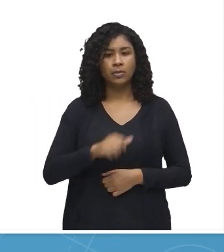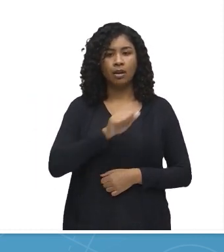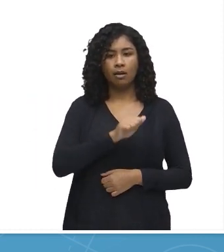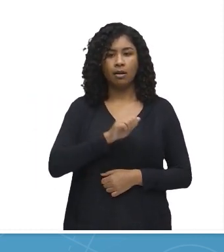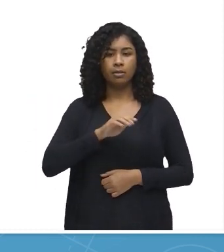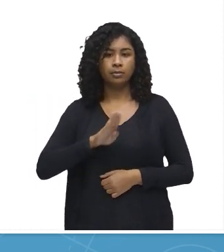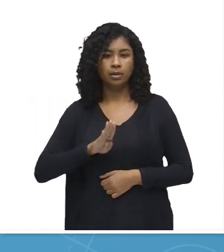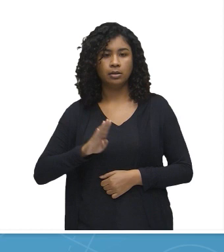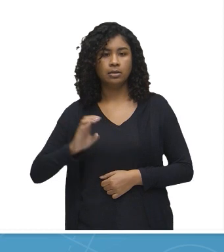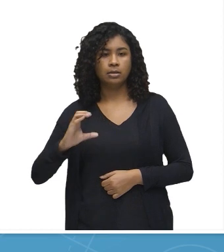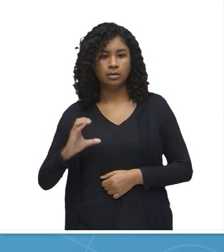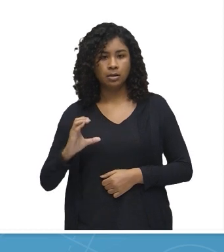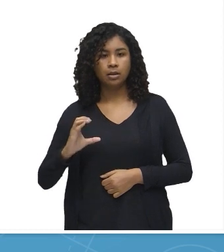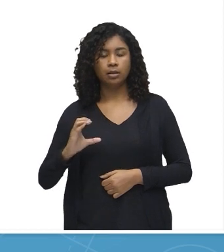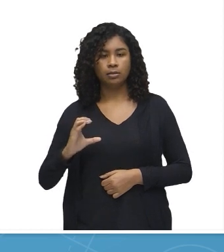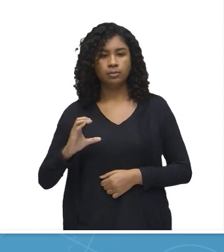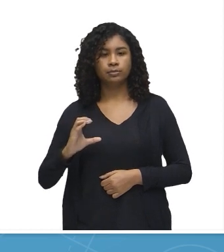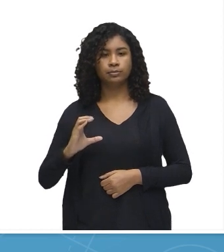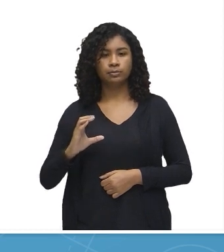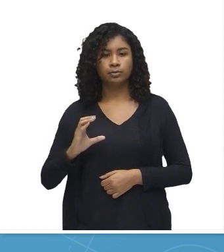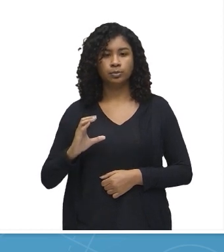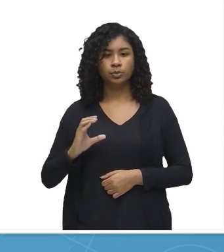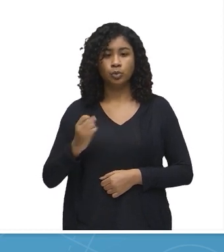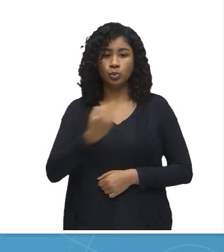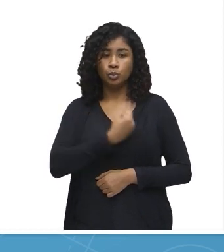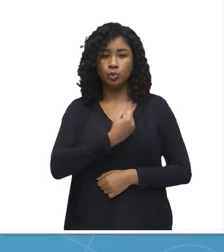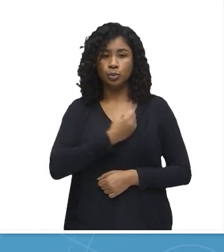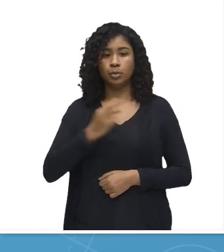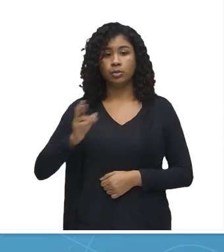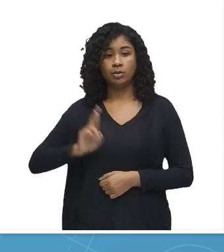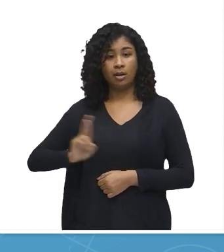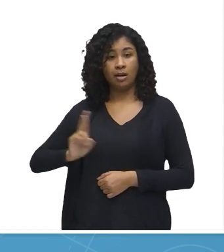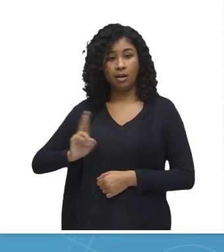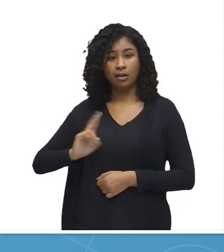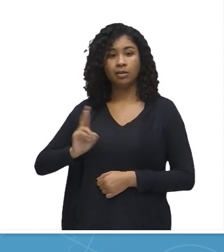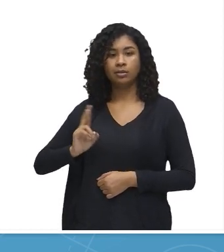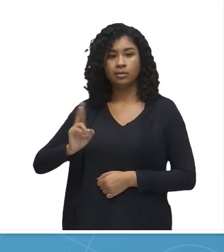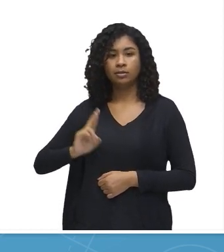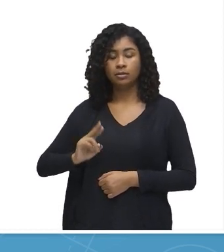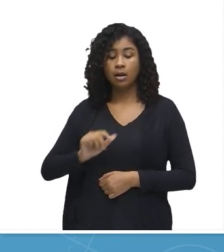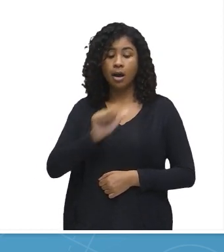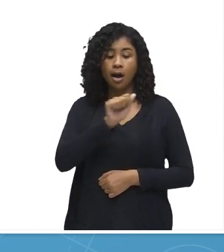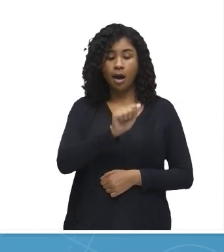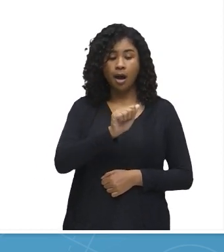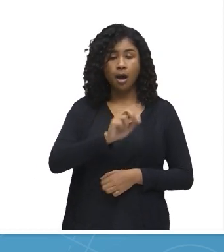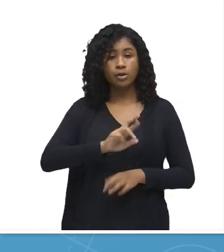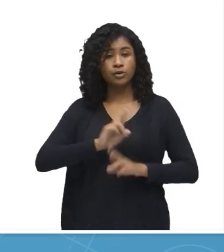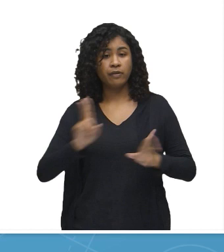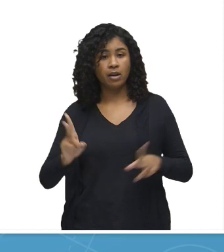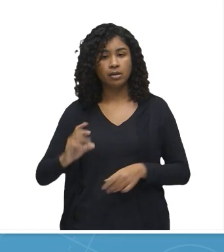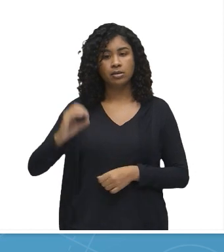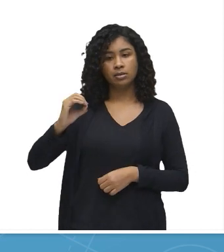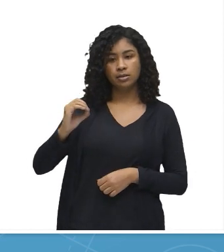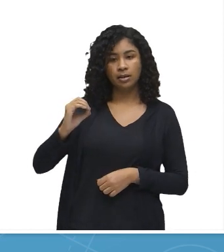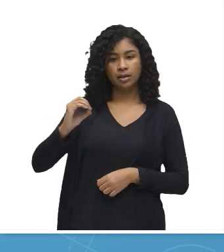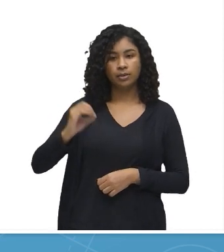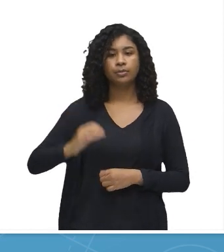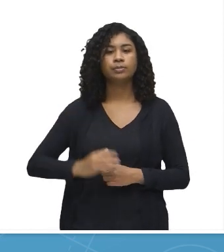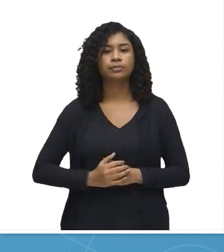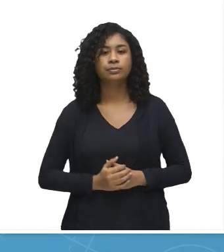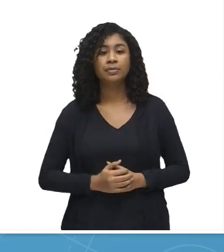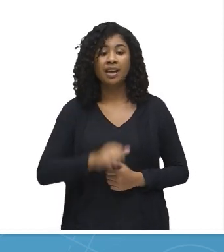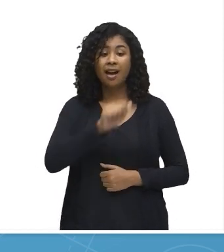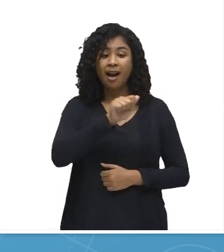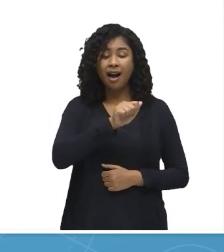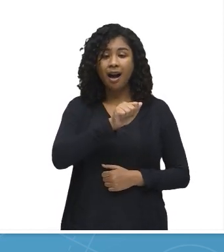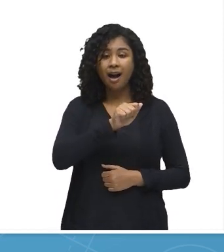pertencente ao conjunto dos números reais com A diferente de zero. A, ele precisa ser diferente de zero, tá, pessoal? Professor, o